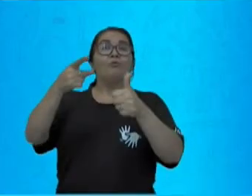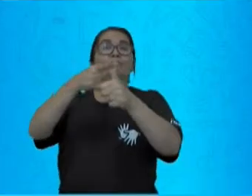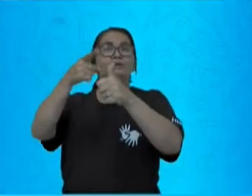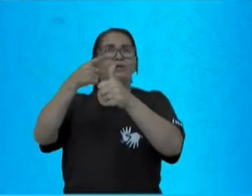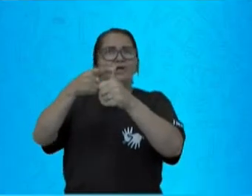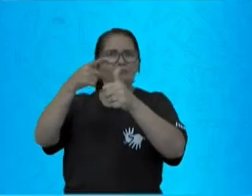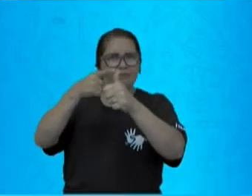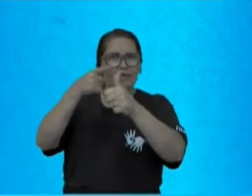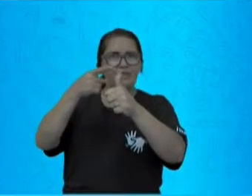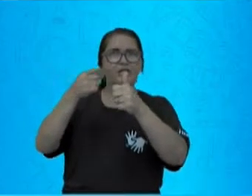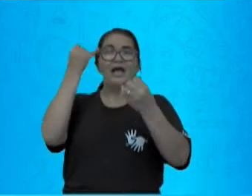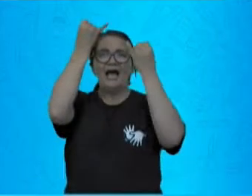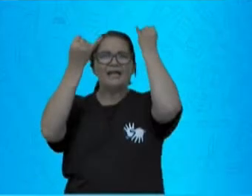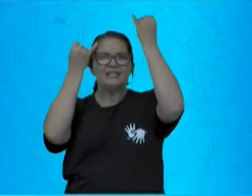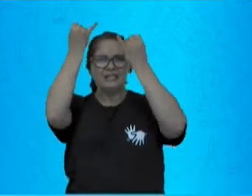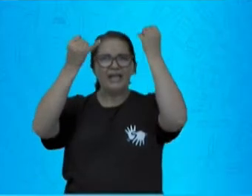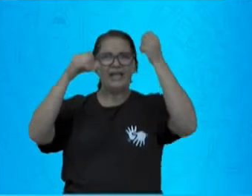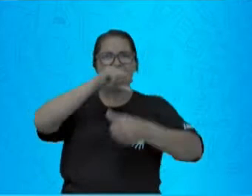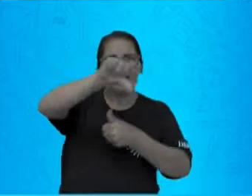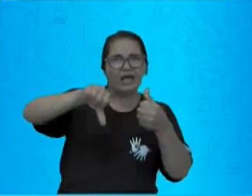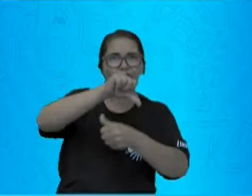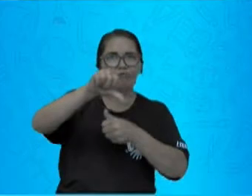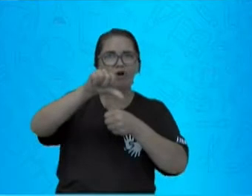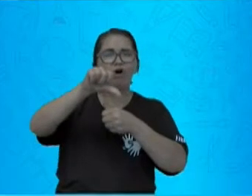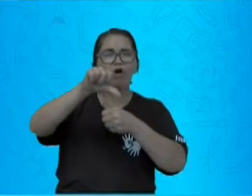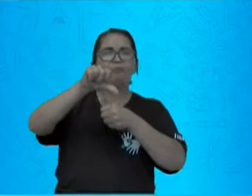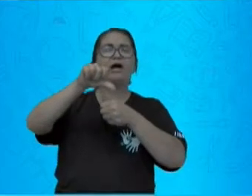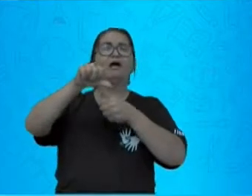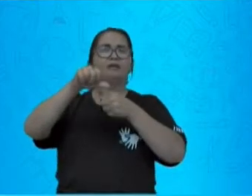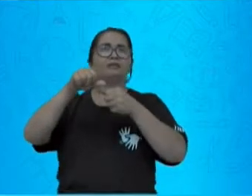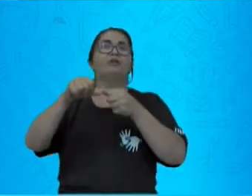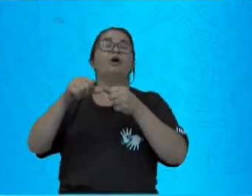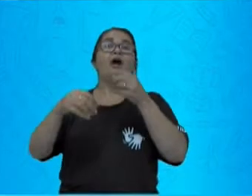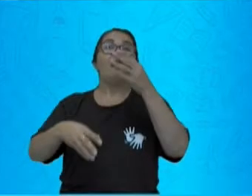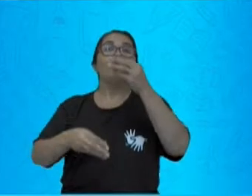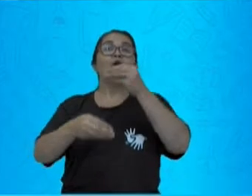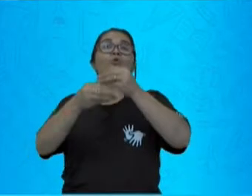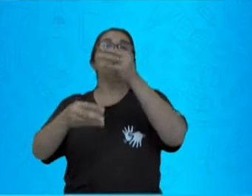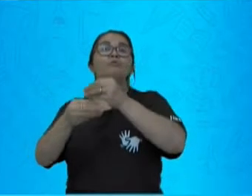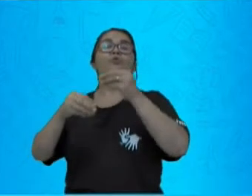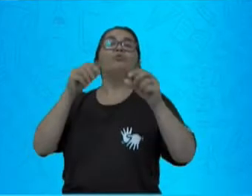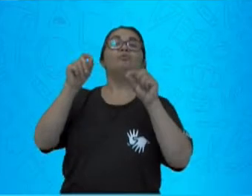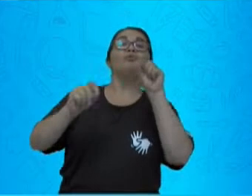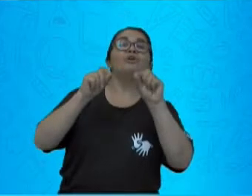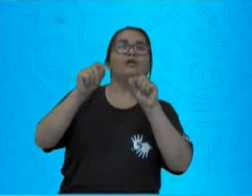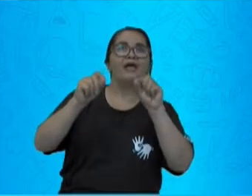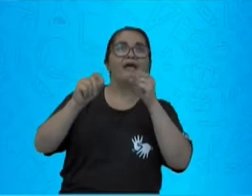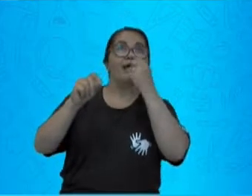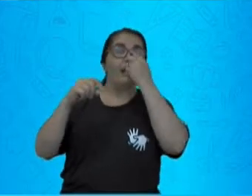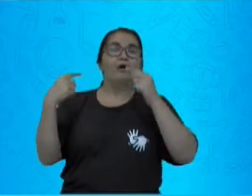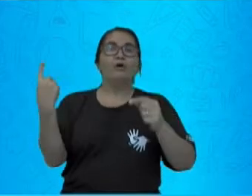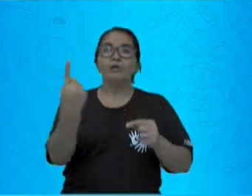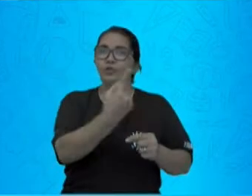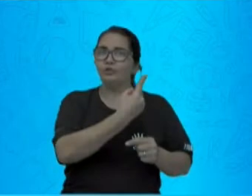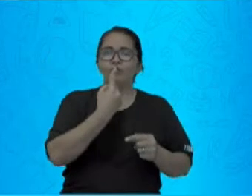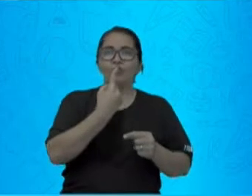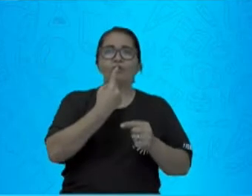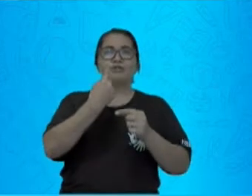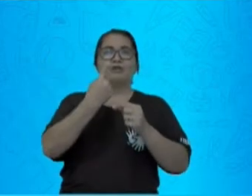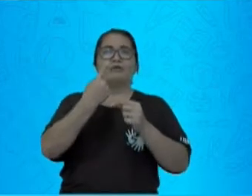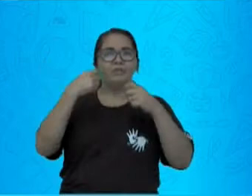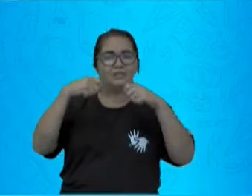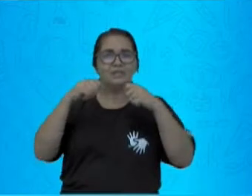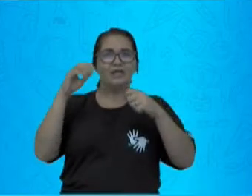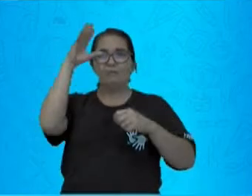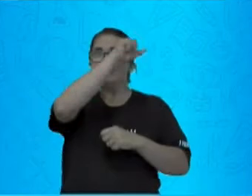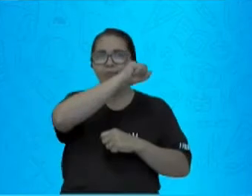para esta conquista. Na política, houve o questionamento da autoridade papal, que